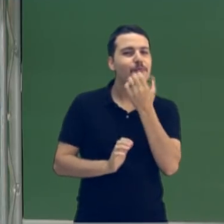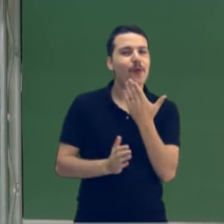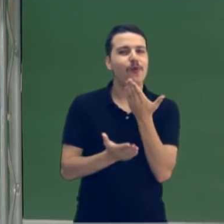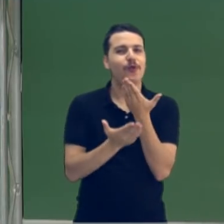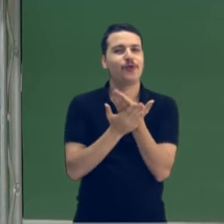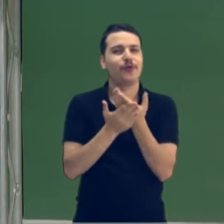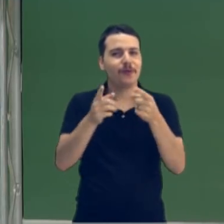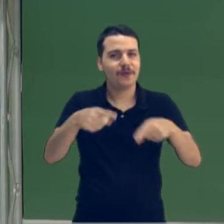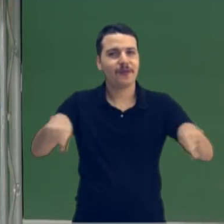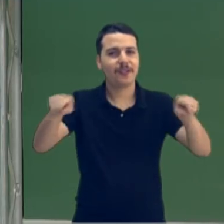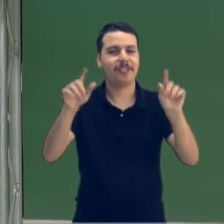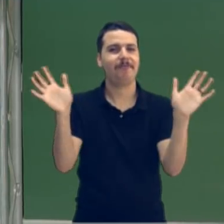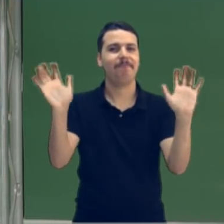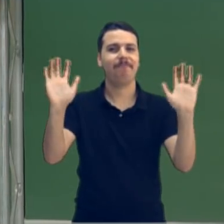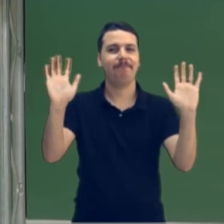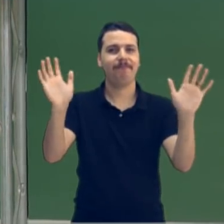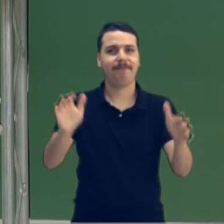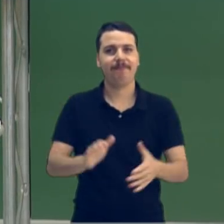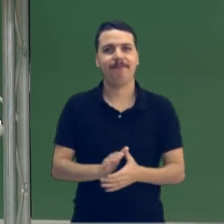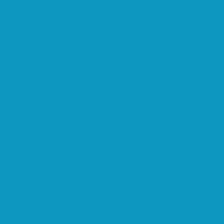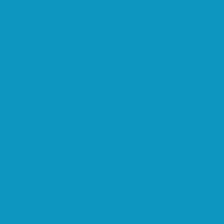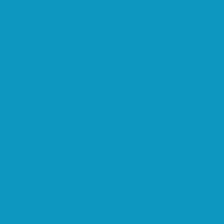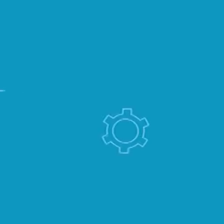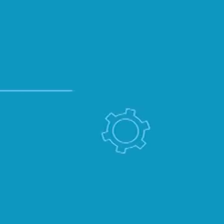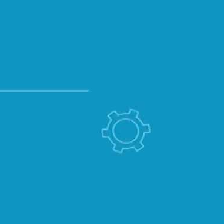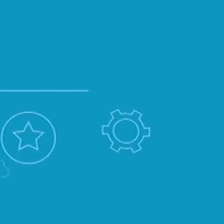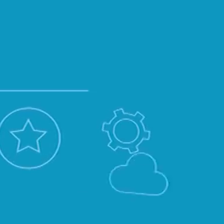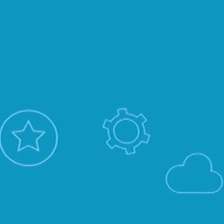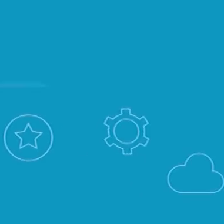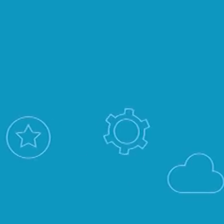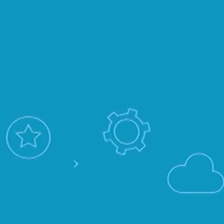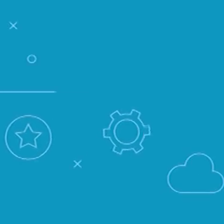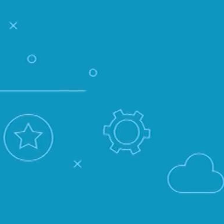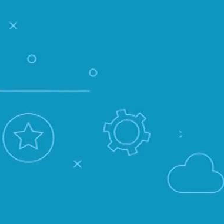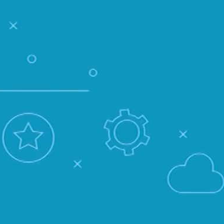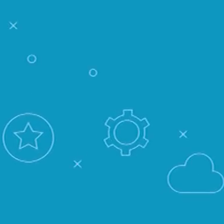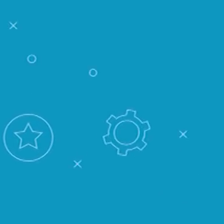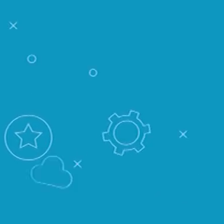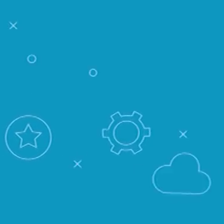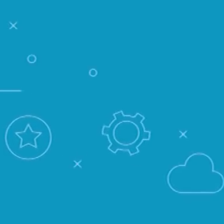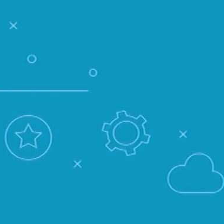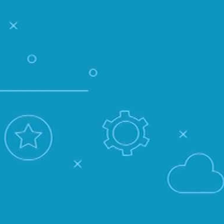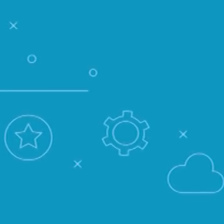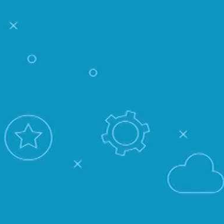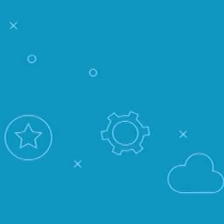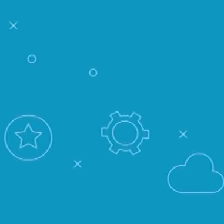vocês. Tchau, tchau.